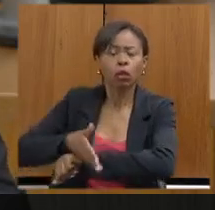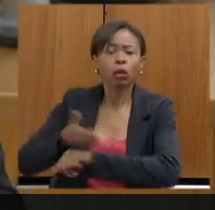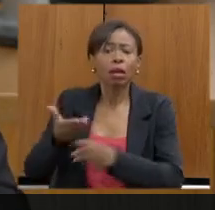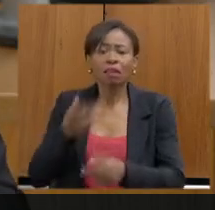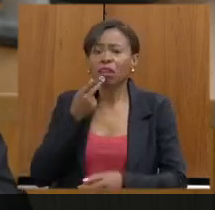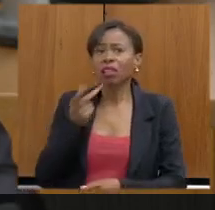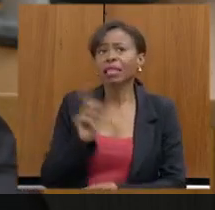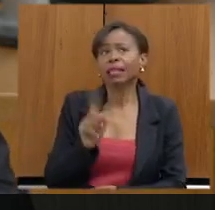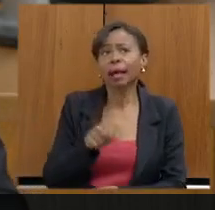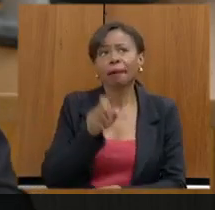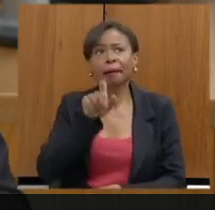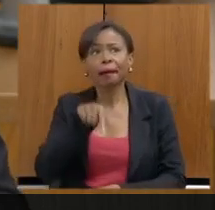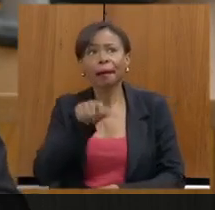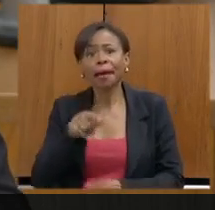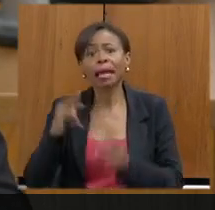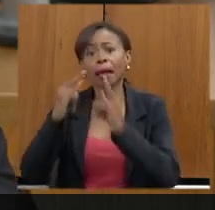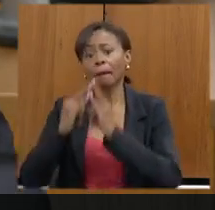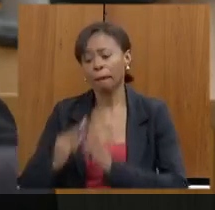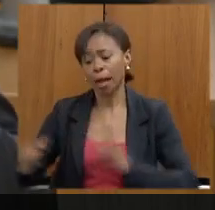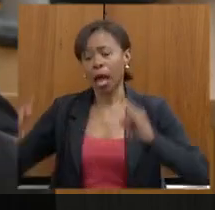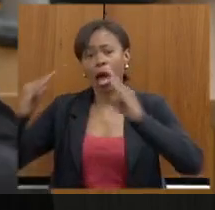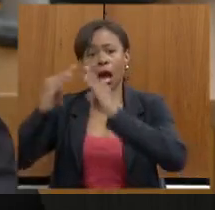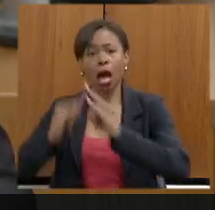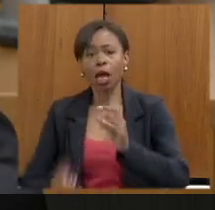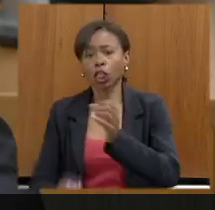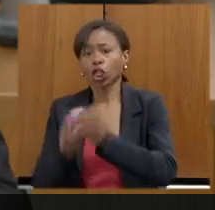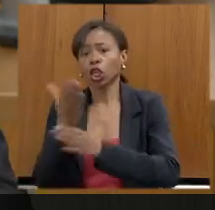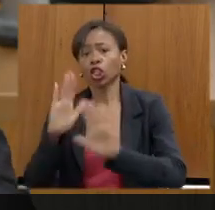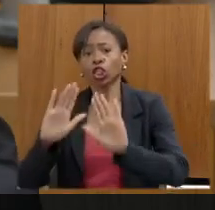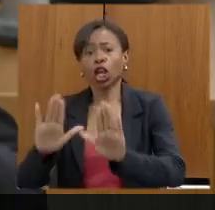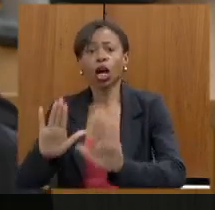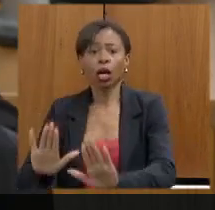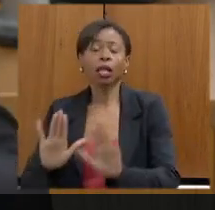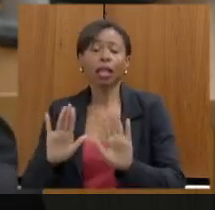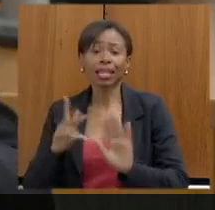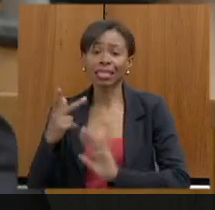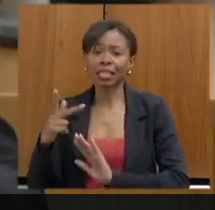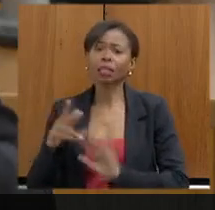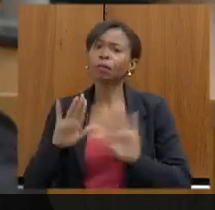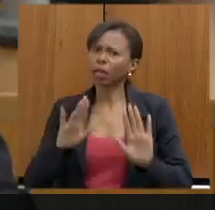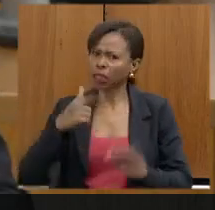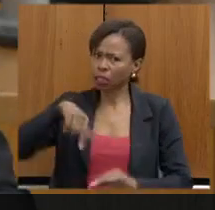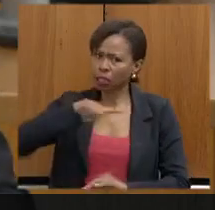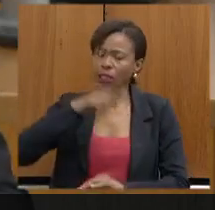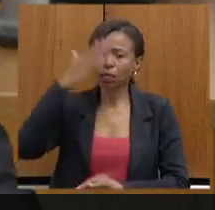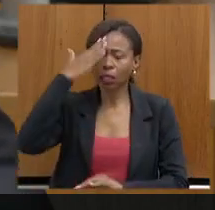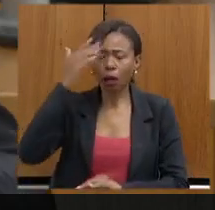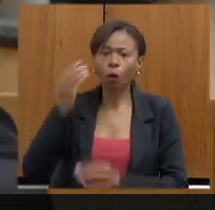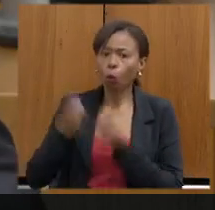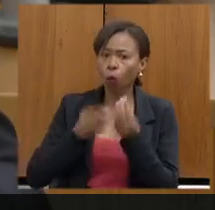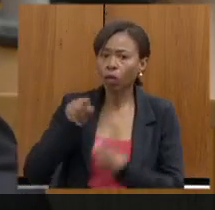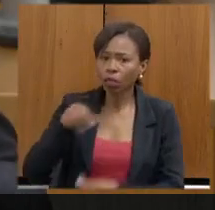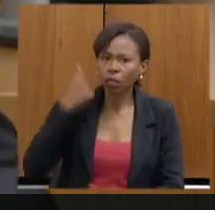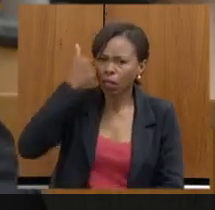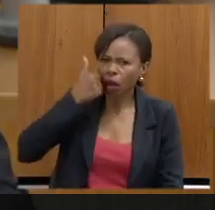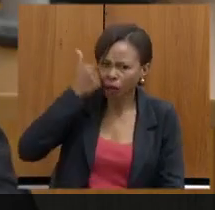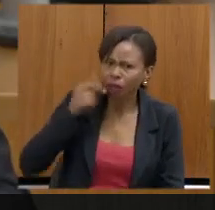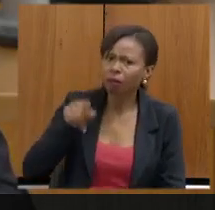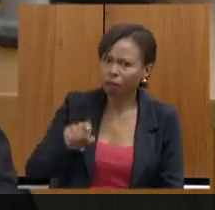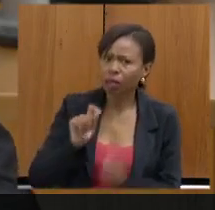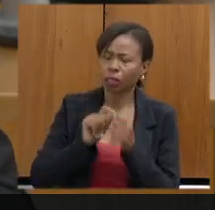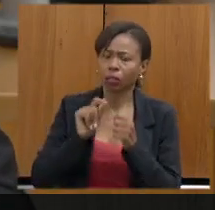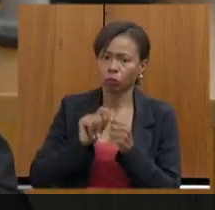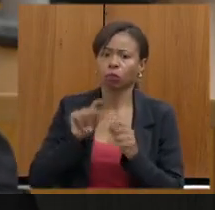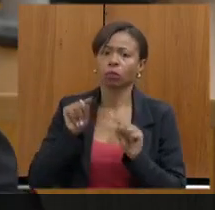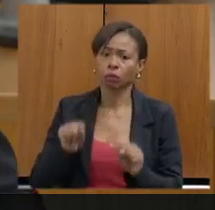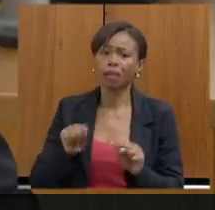dele já terem feito as barracas dele mas a gente sabe claramente como que esses vagabundo a tua e eles atuam em prol